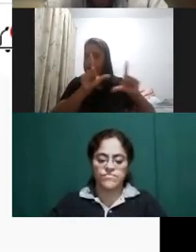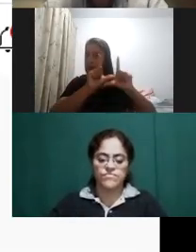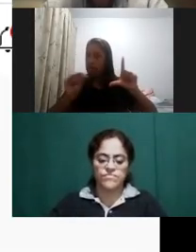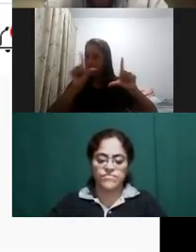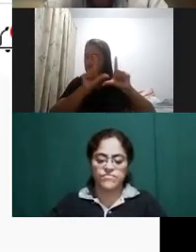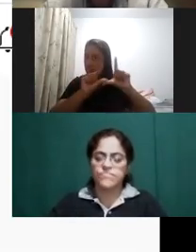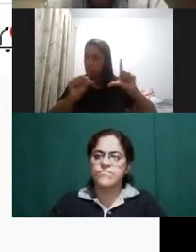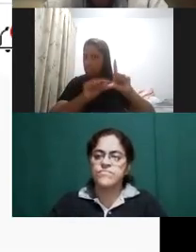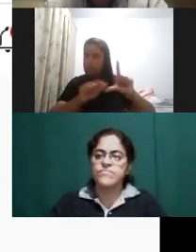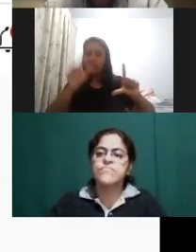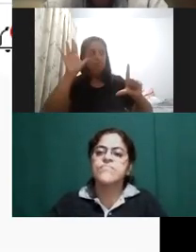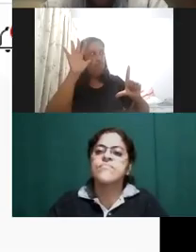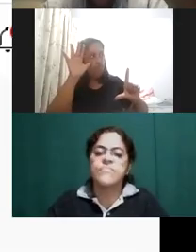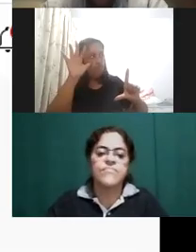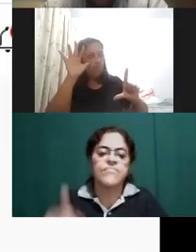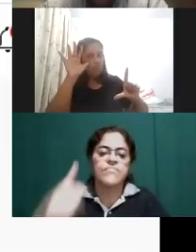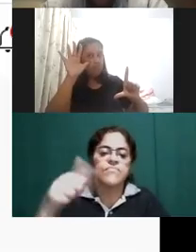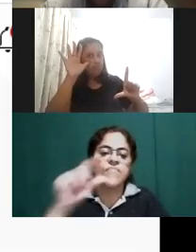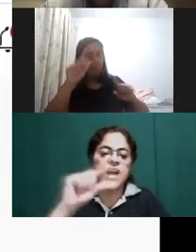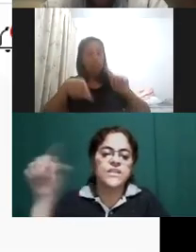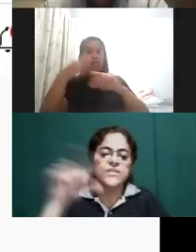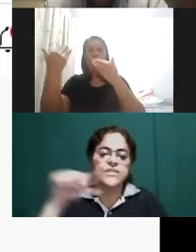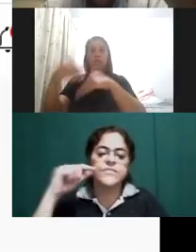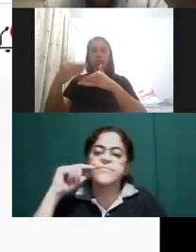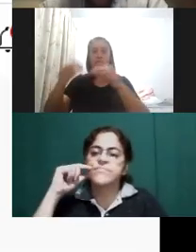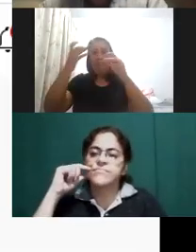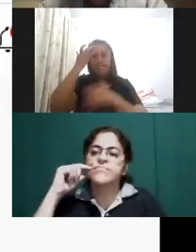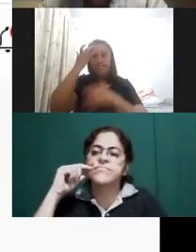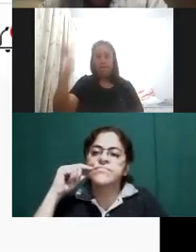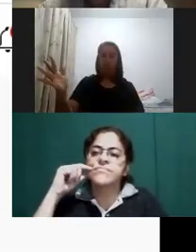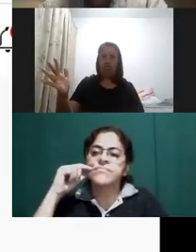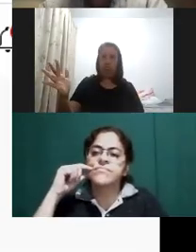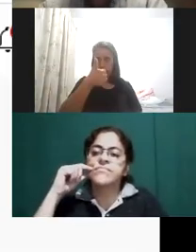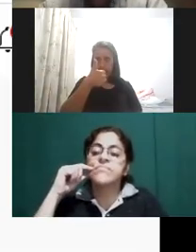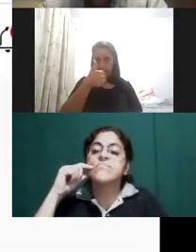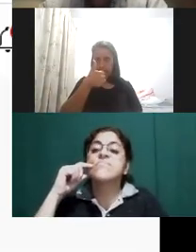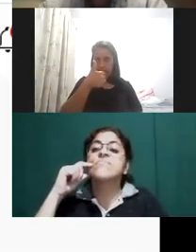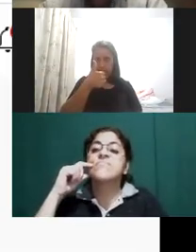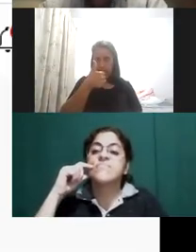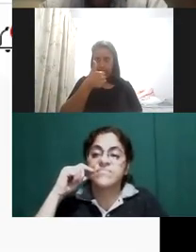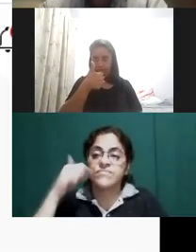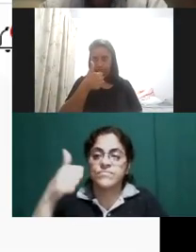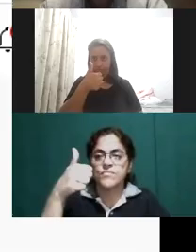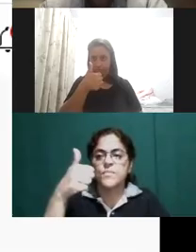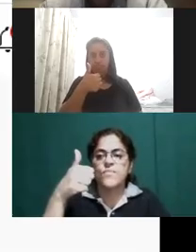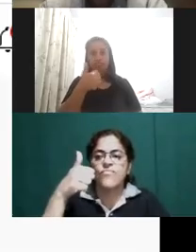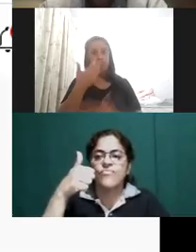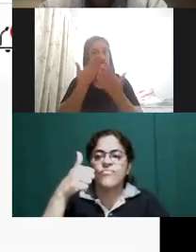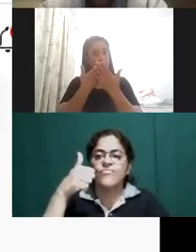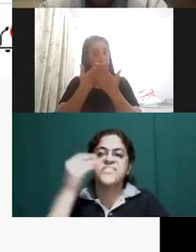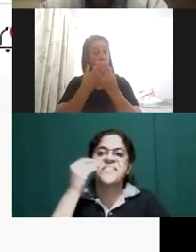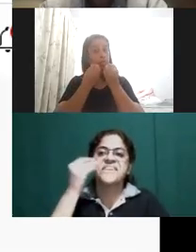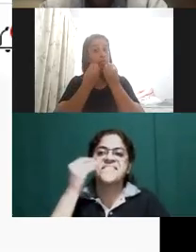adutores podem atuar fazendo extensão do quadril. Então, tá? Isso também Então, são boas análises para vocês estudarem. Se tiver